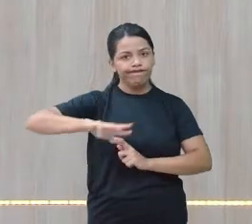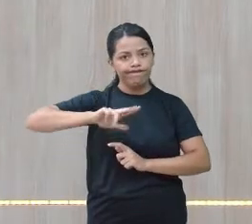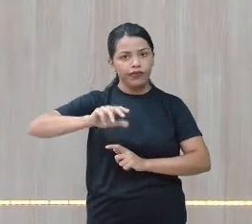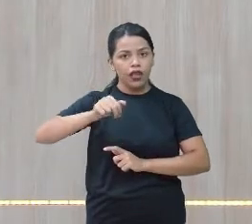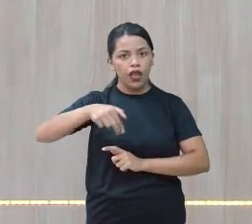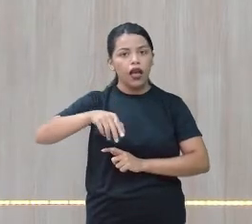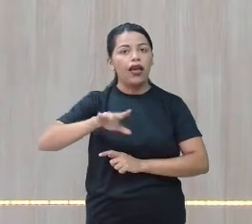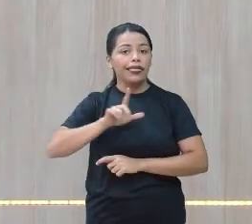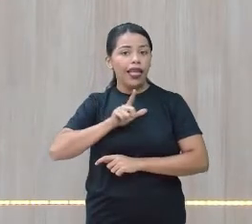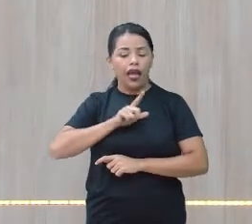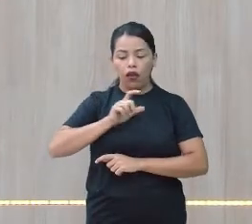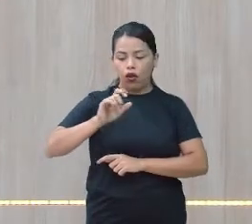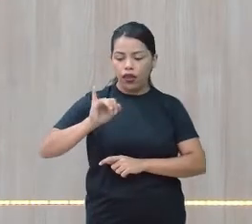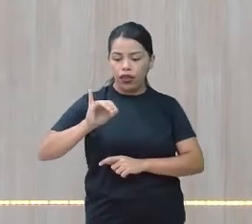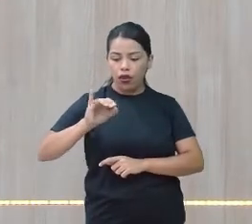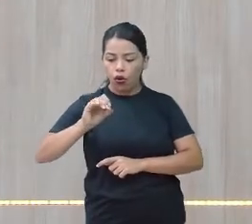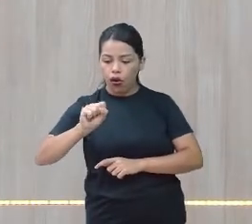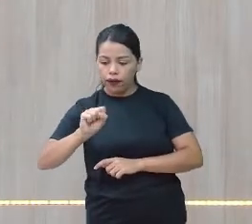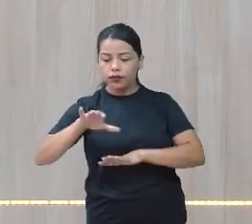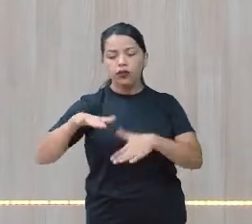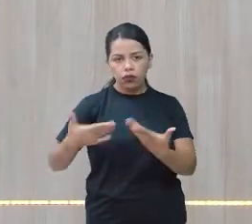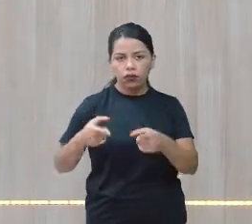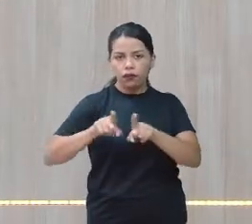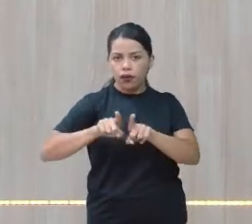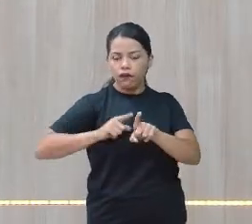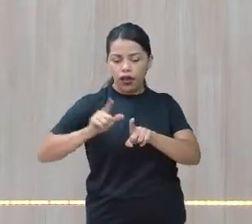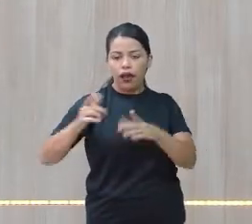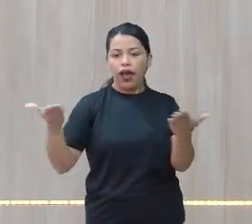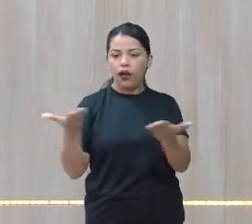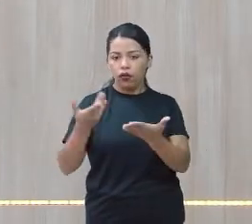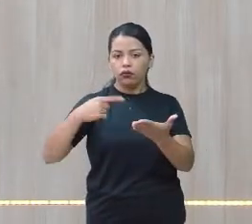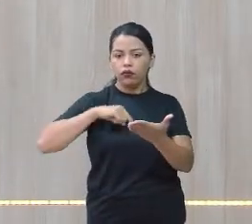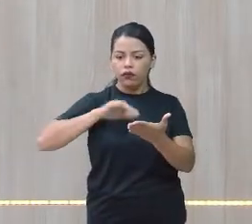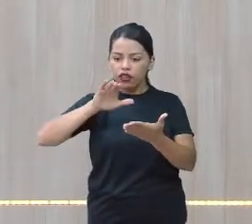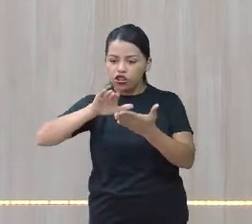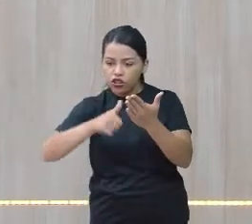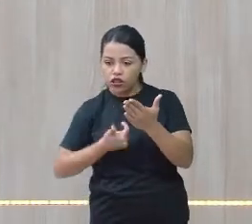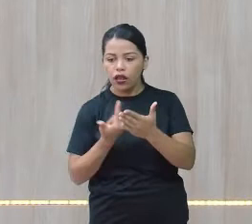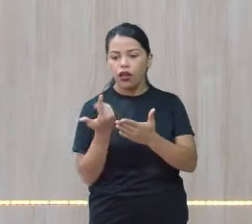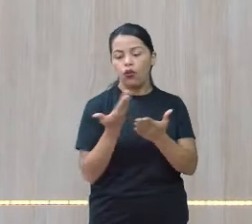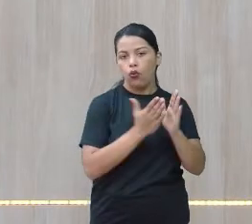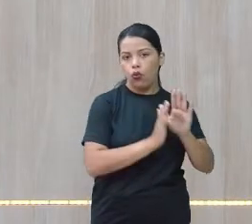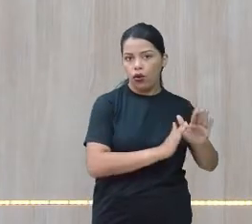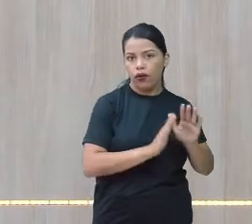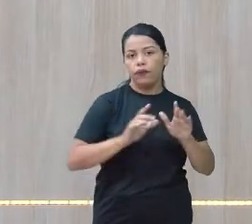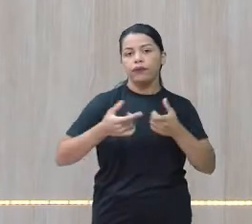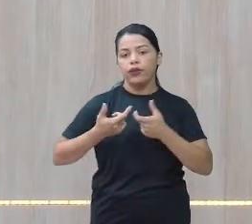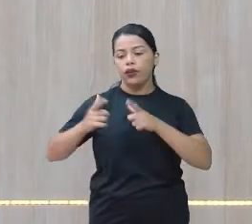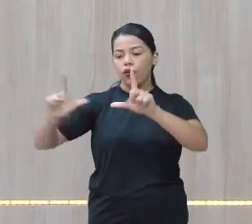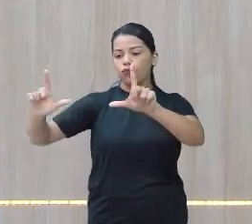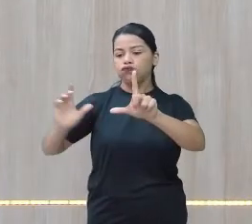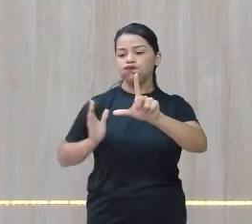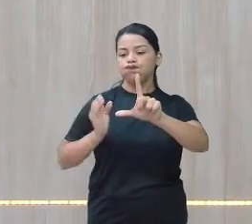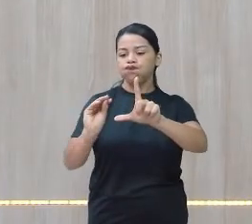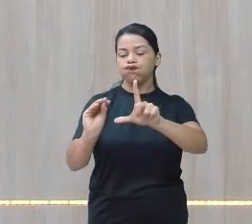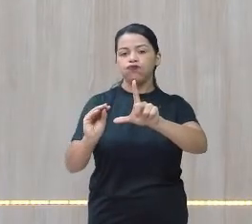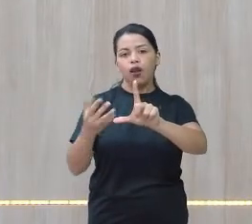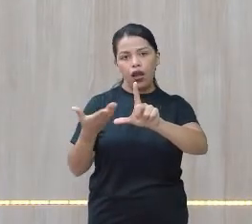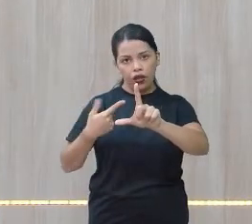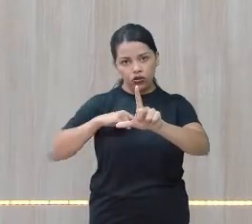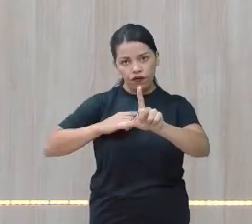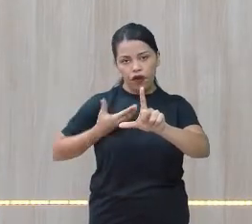você tem o iOS, vai lá, e agora nós vamos tirar esse QR Code, vamos colocar o outro, para que você